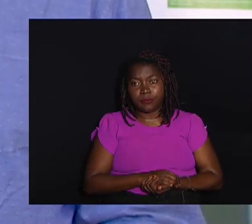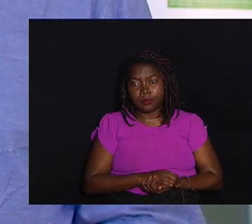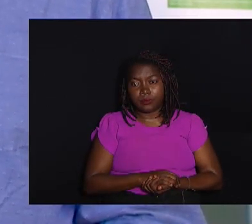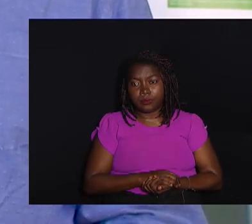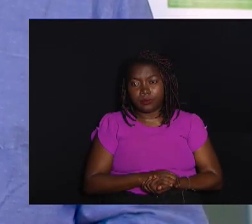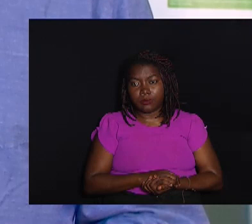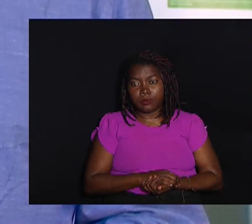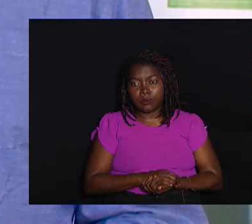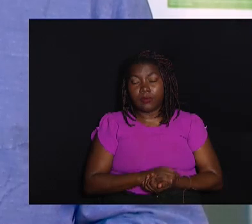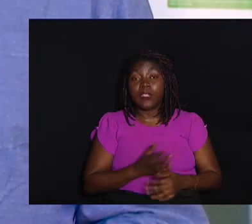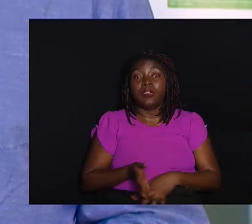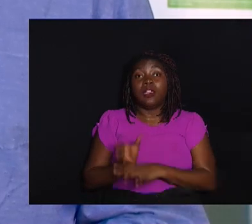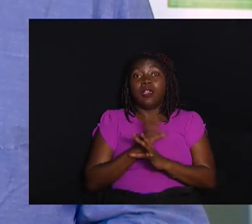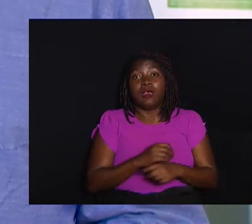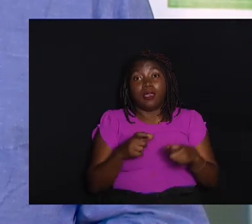então,